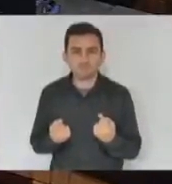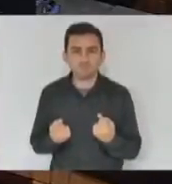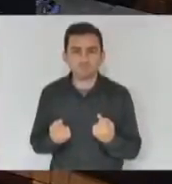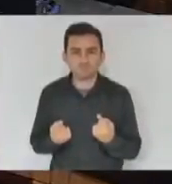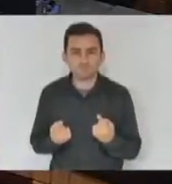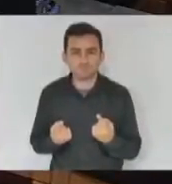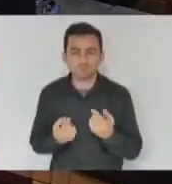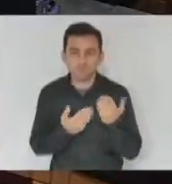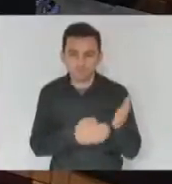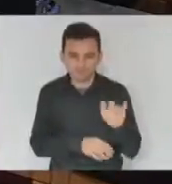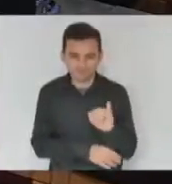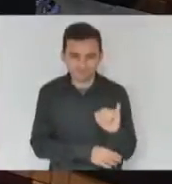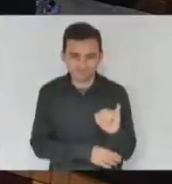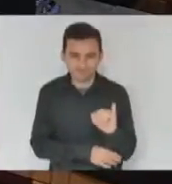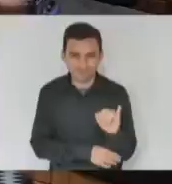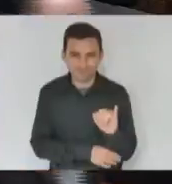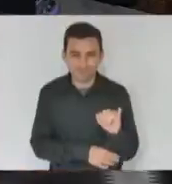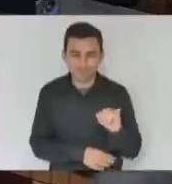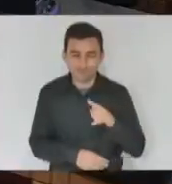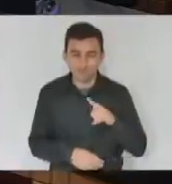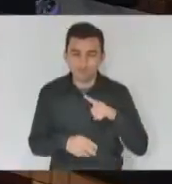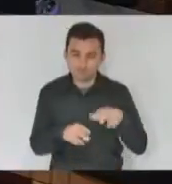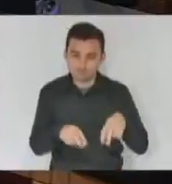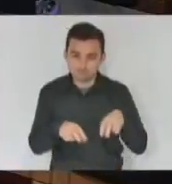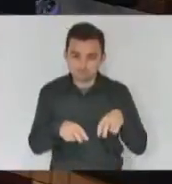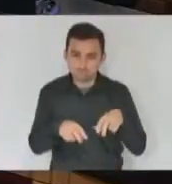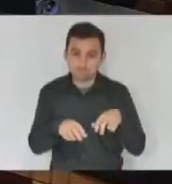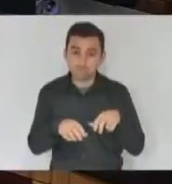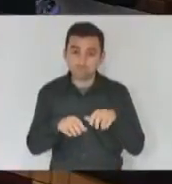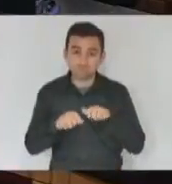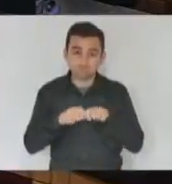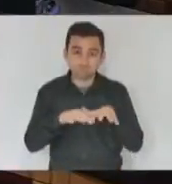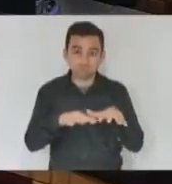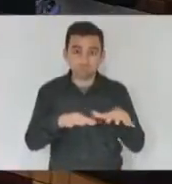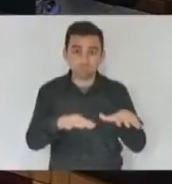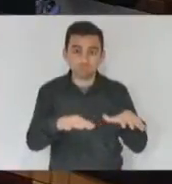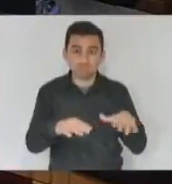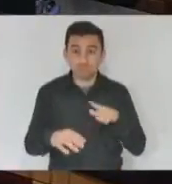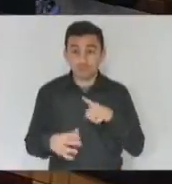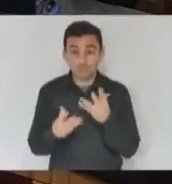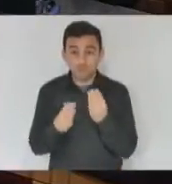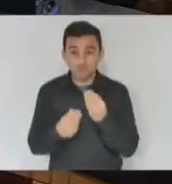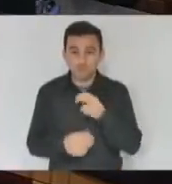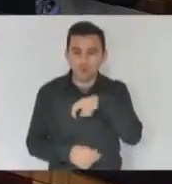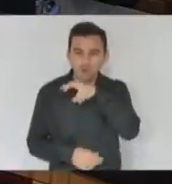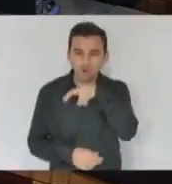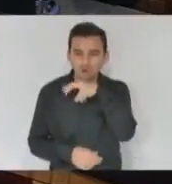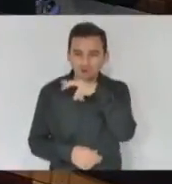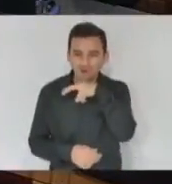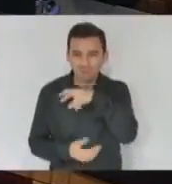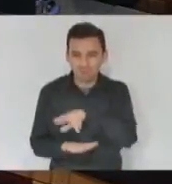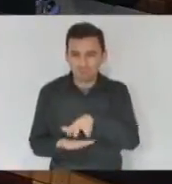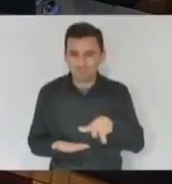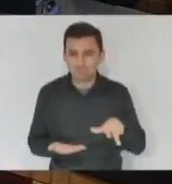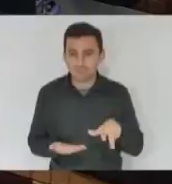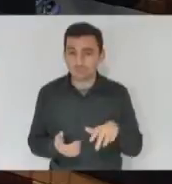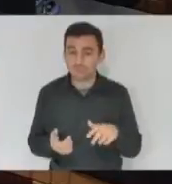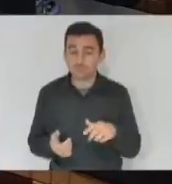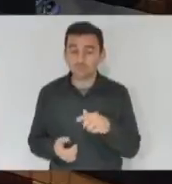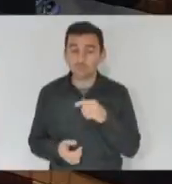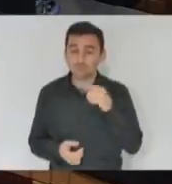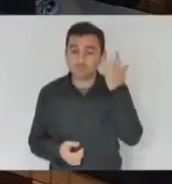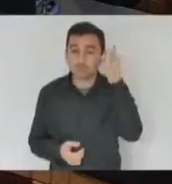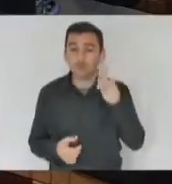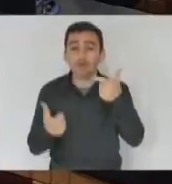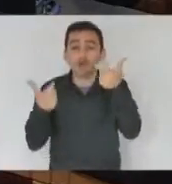a cidade vem avançando para a área rural e é muito comum nós encontrar as serpentes, cobras de todos os tipos, e a gente não tem onde colocá-las.